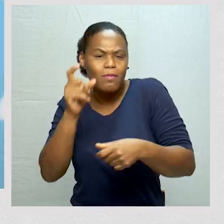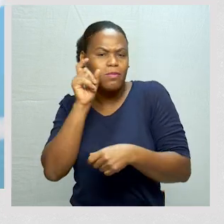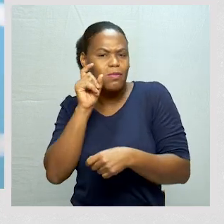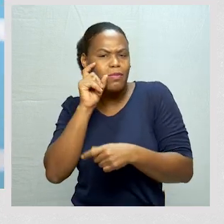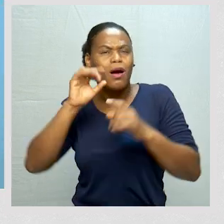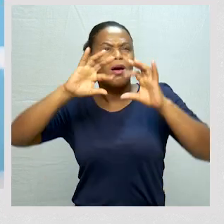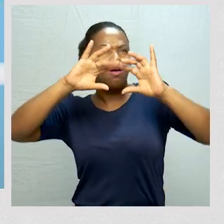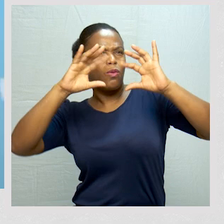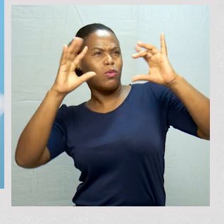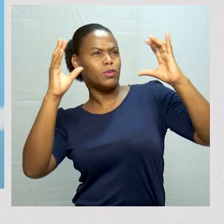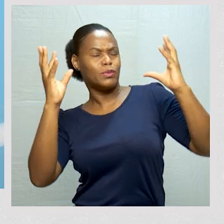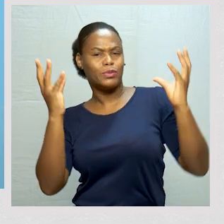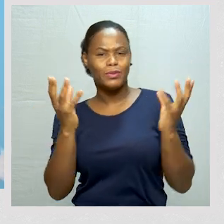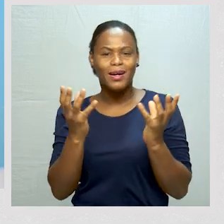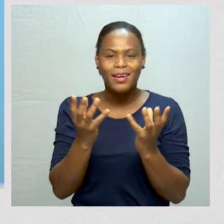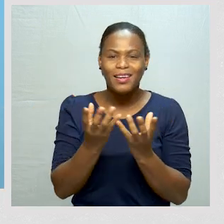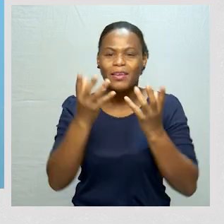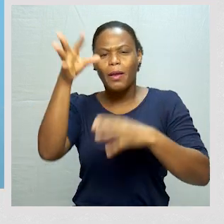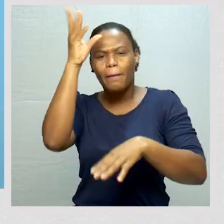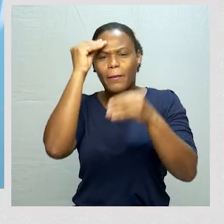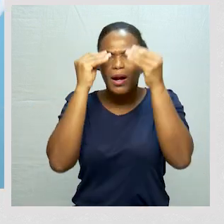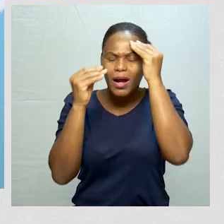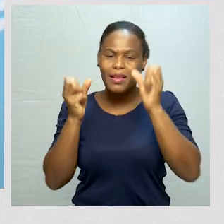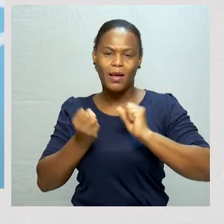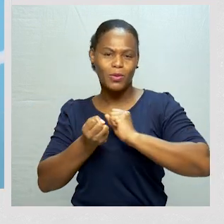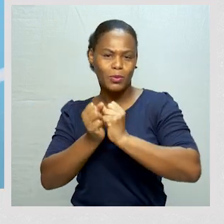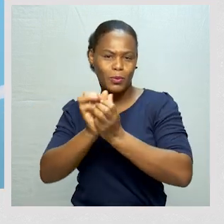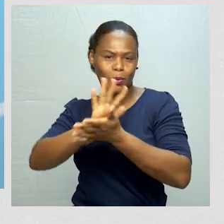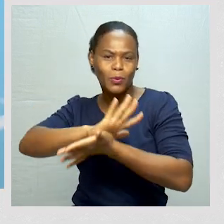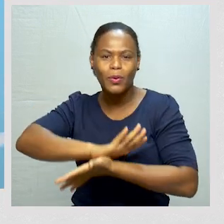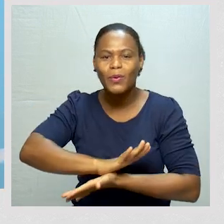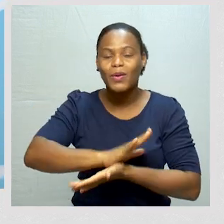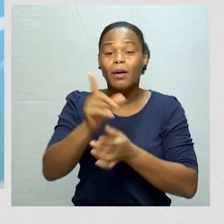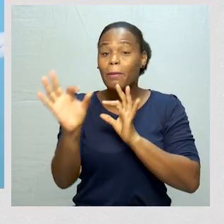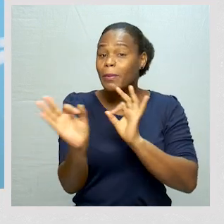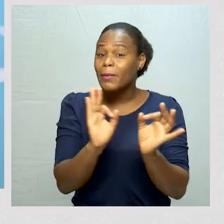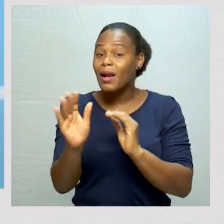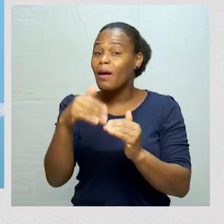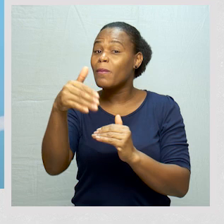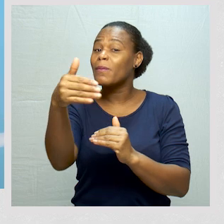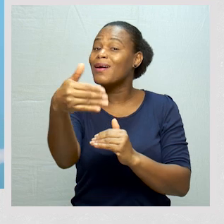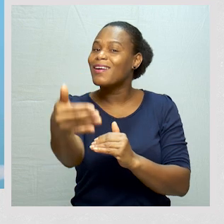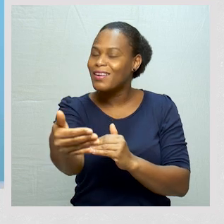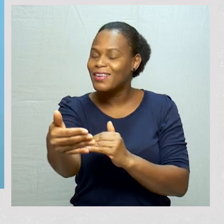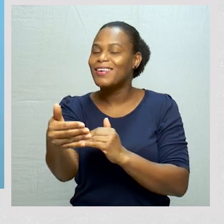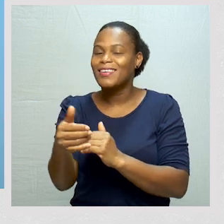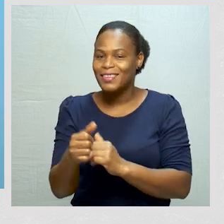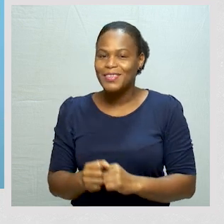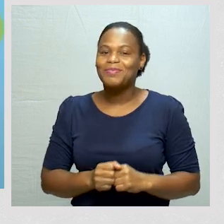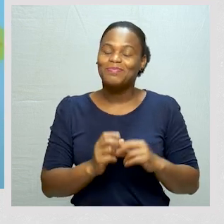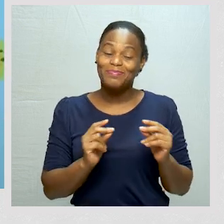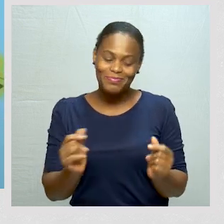Vamos preservar a natureza, aprender a reciclar, preparar o